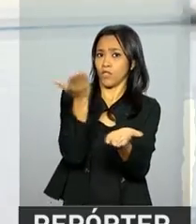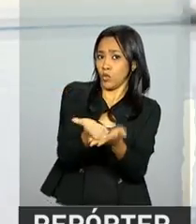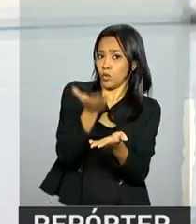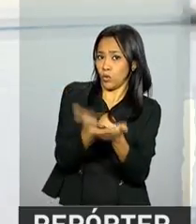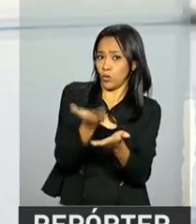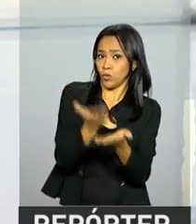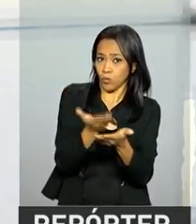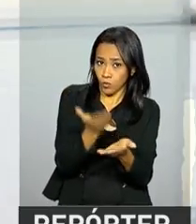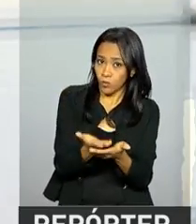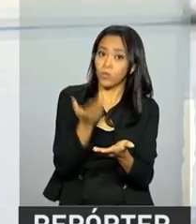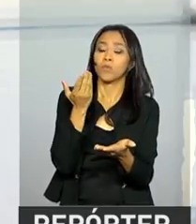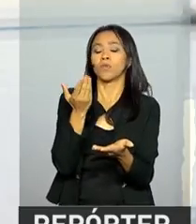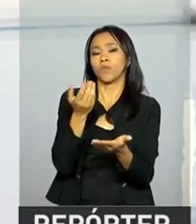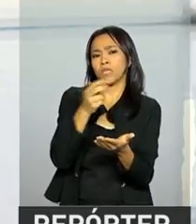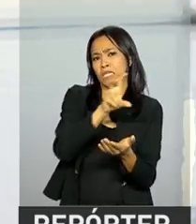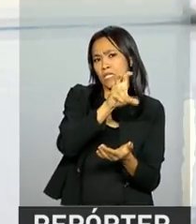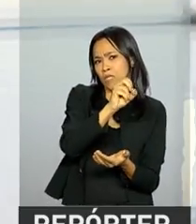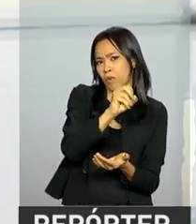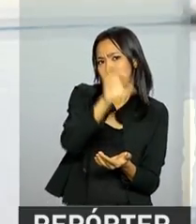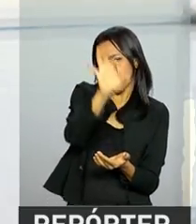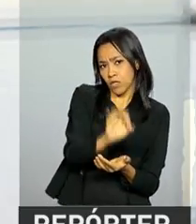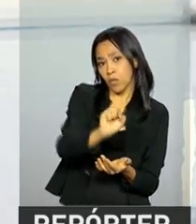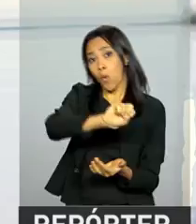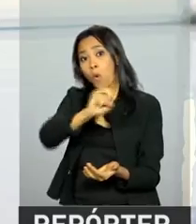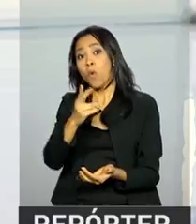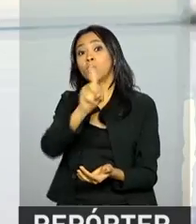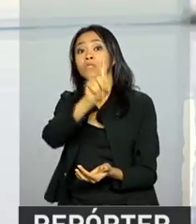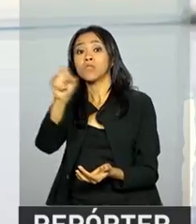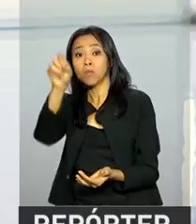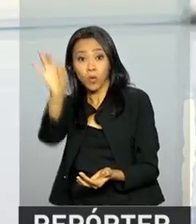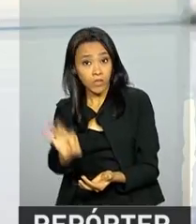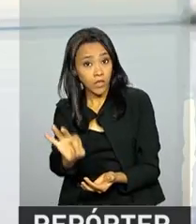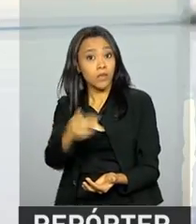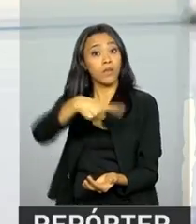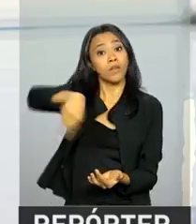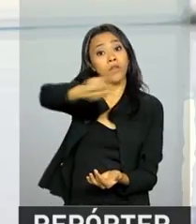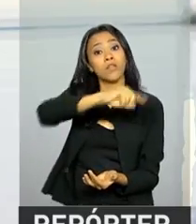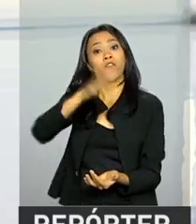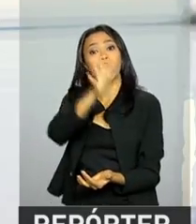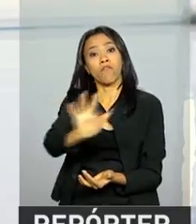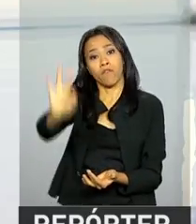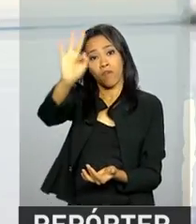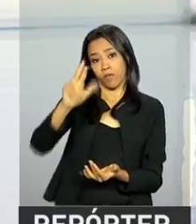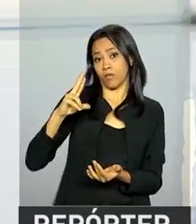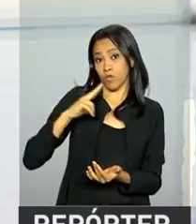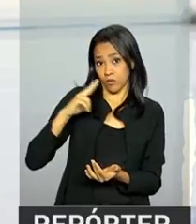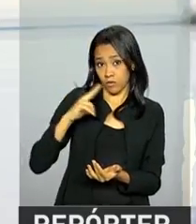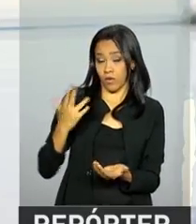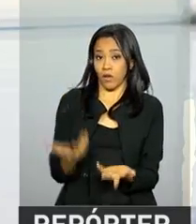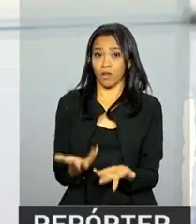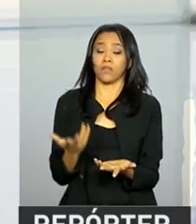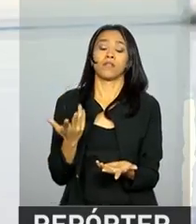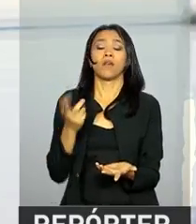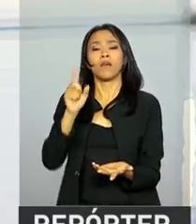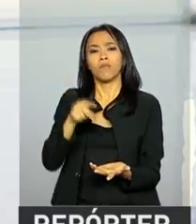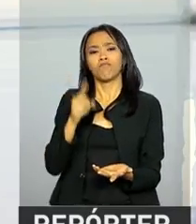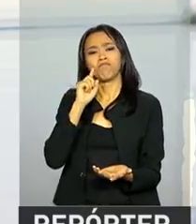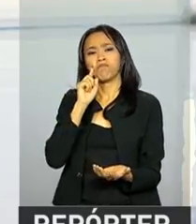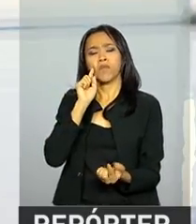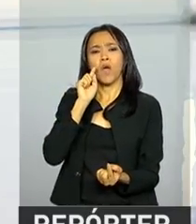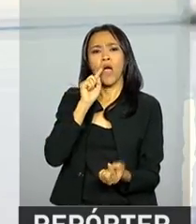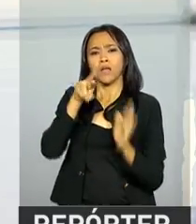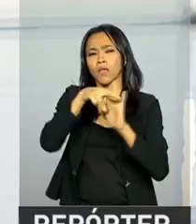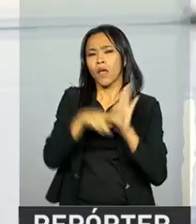estudo totais ou parciais em instituições de ensino superior particulares em faculdades par particulares leva em conta o desempenho do